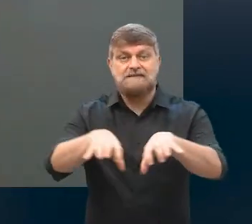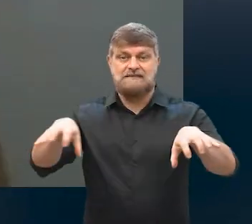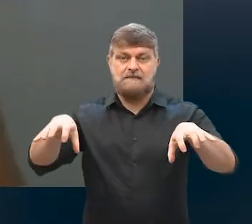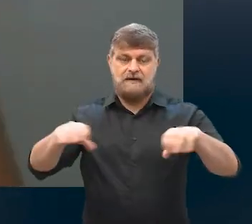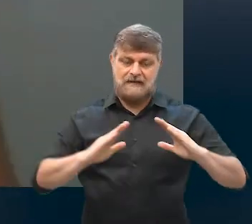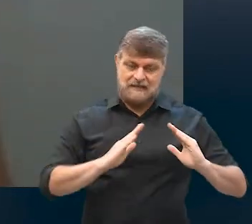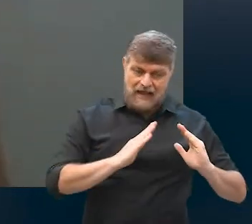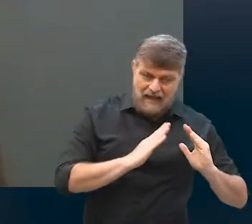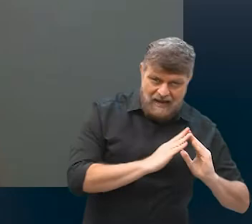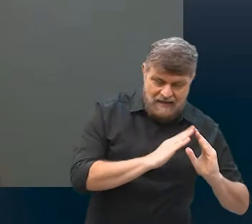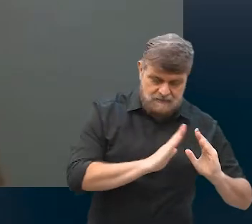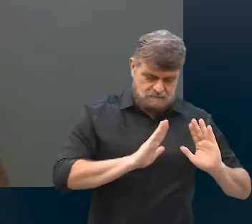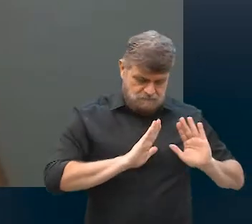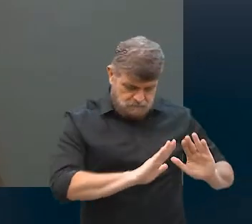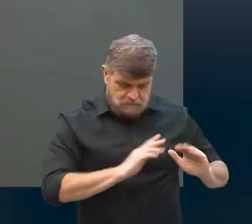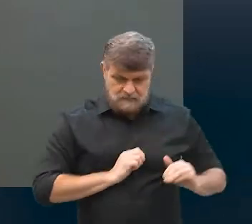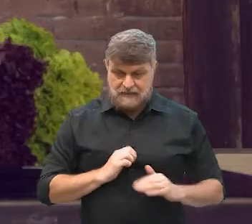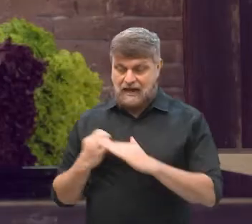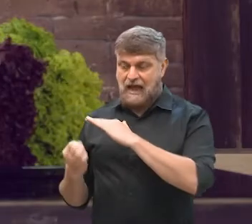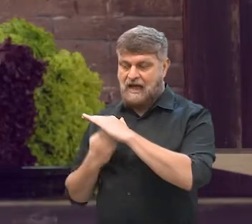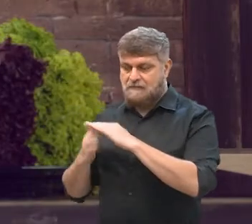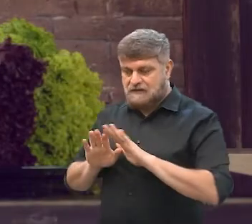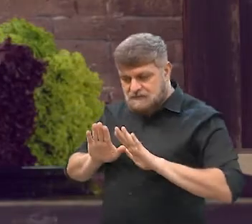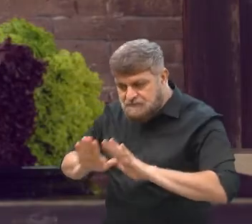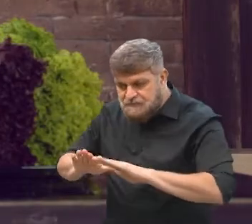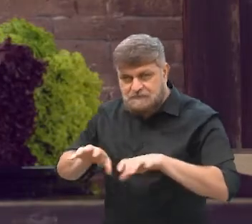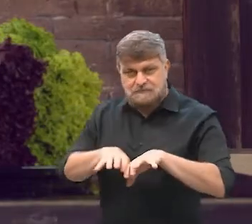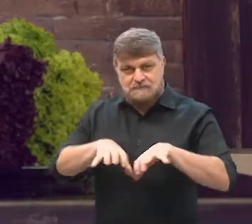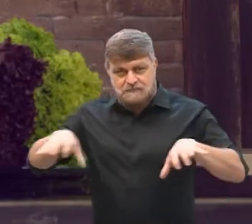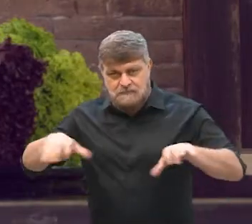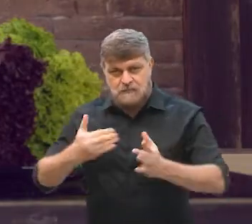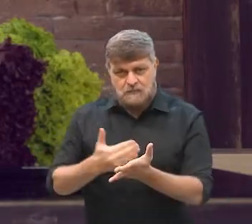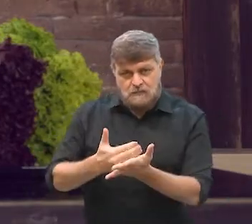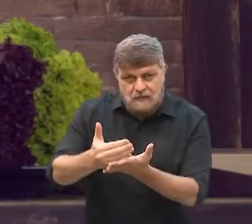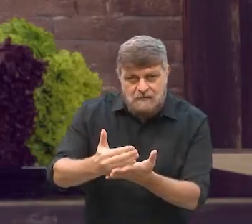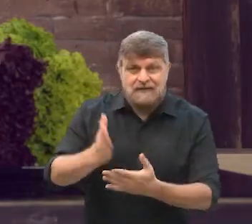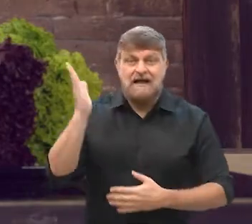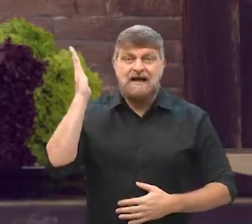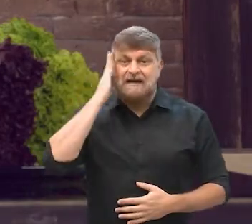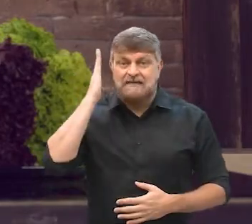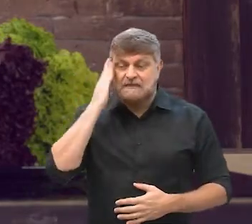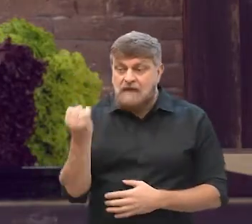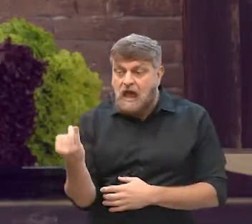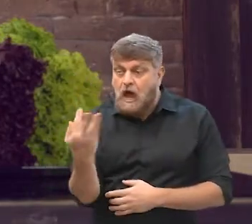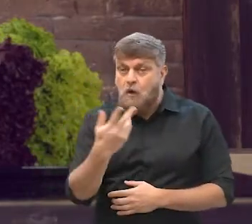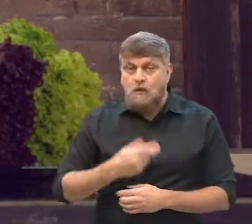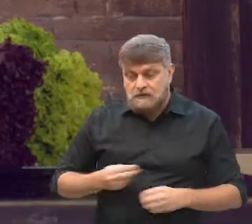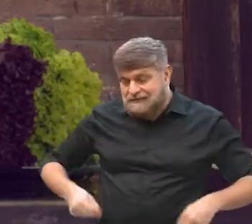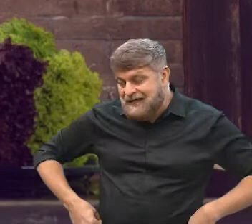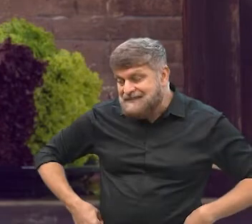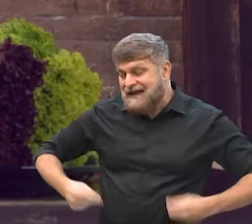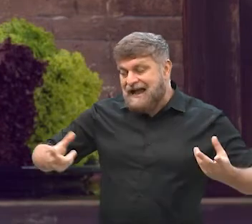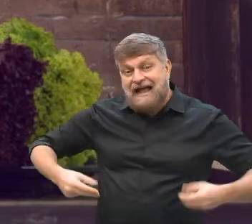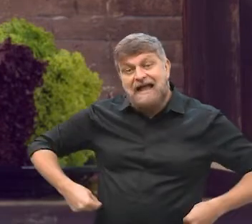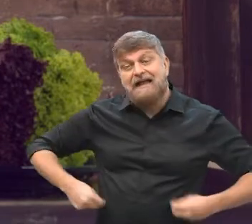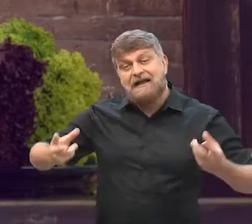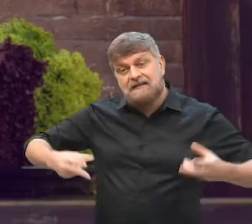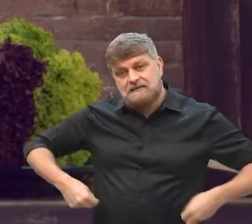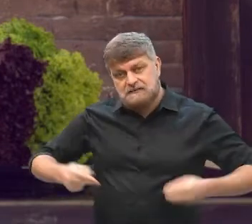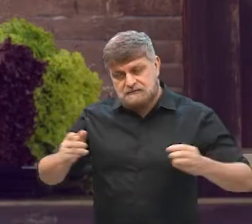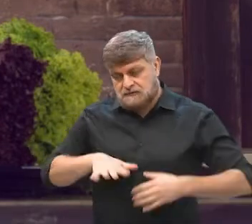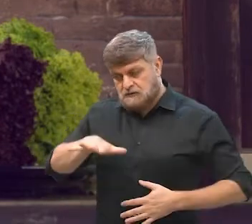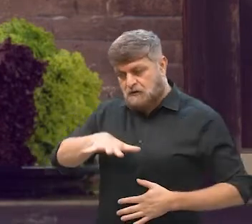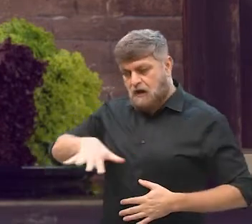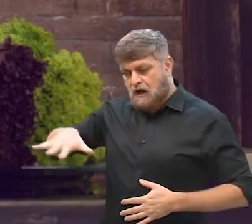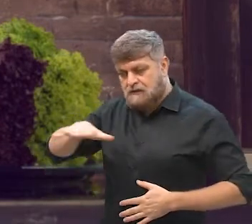casa, para que você consiga, pelo menos desde o início, já ter esse registro, esse acompanhamento de quanto que você está gastando com